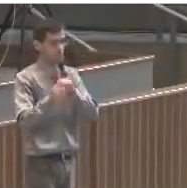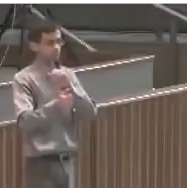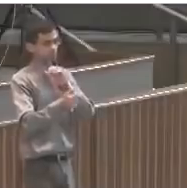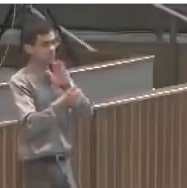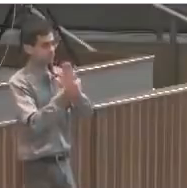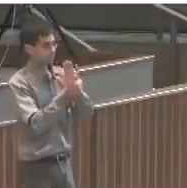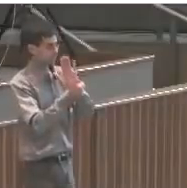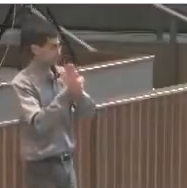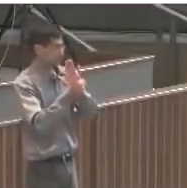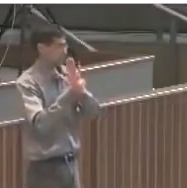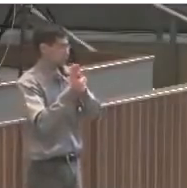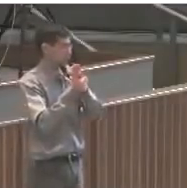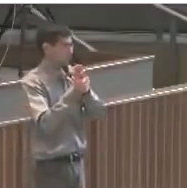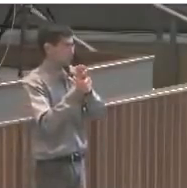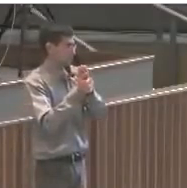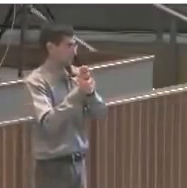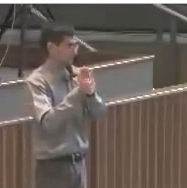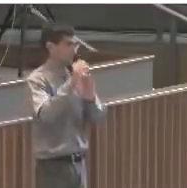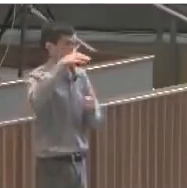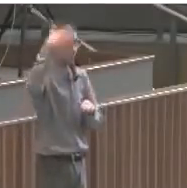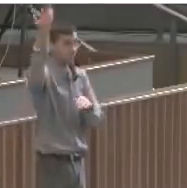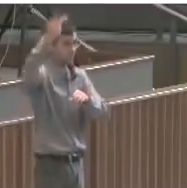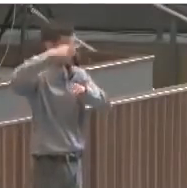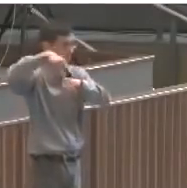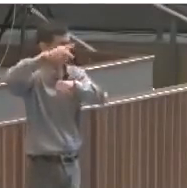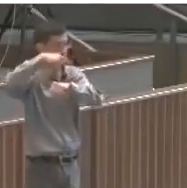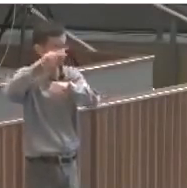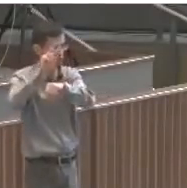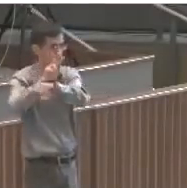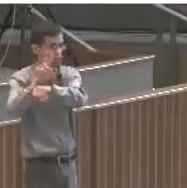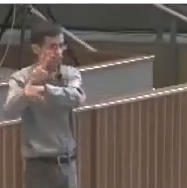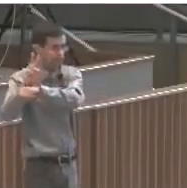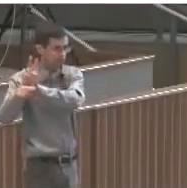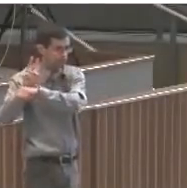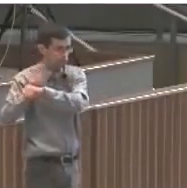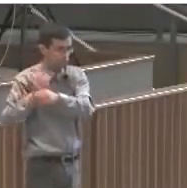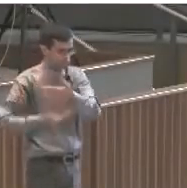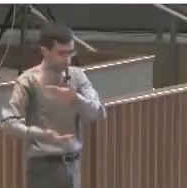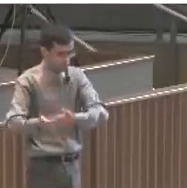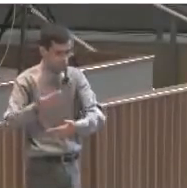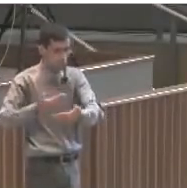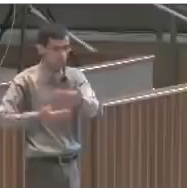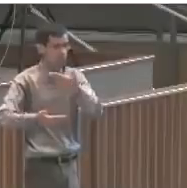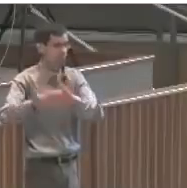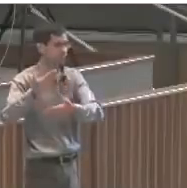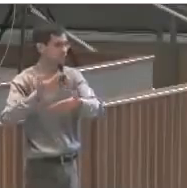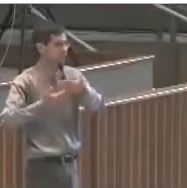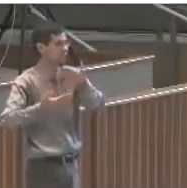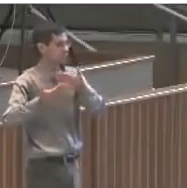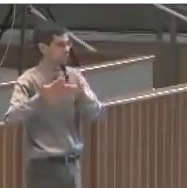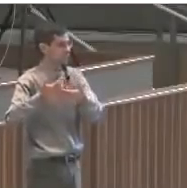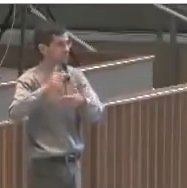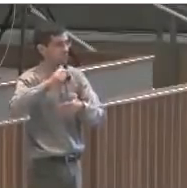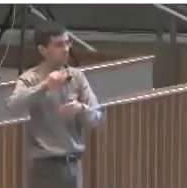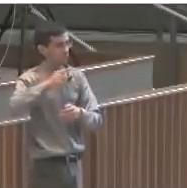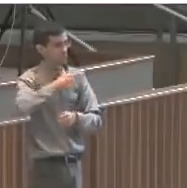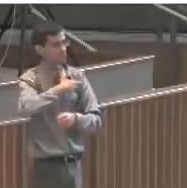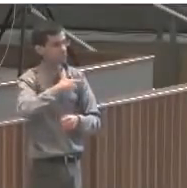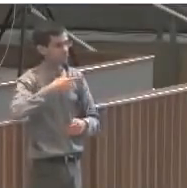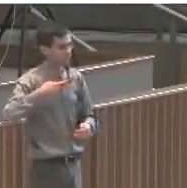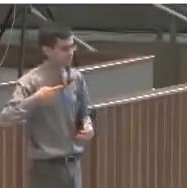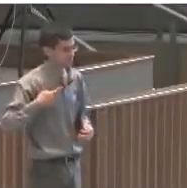entregou você tá lá na síria atendendo os desafios que deus tem trazido o seu coração